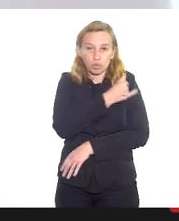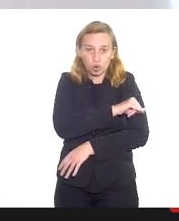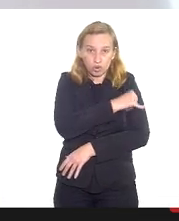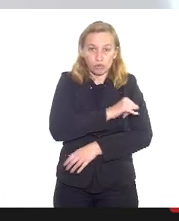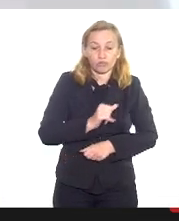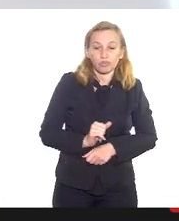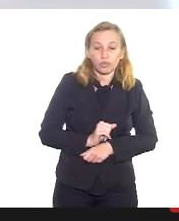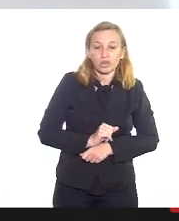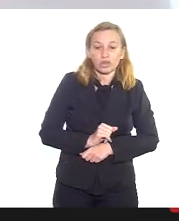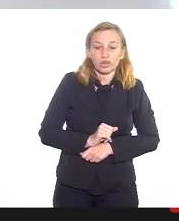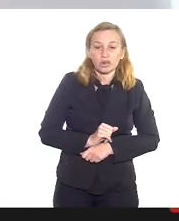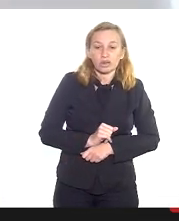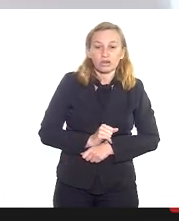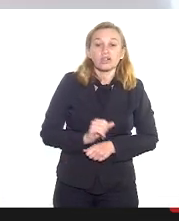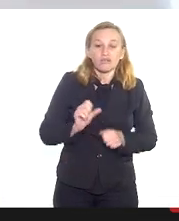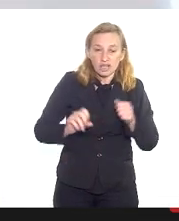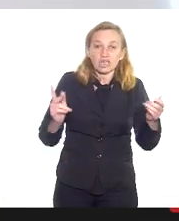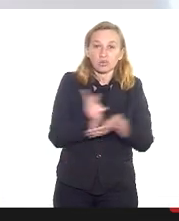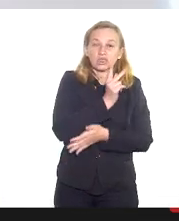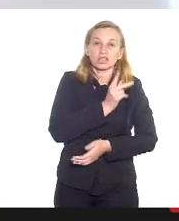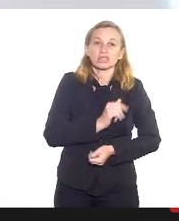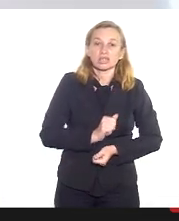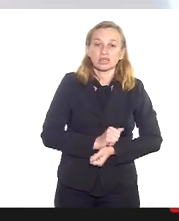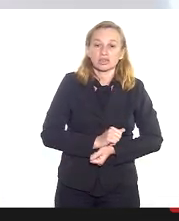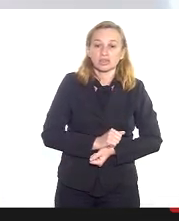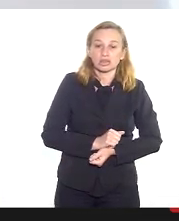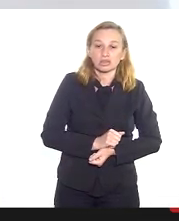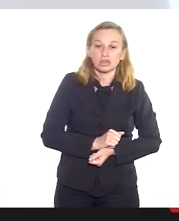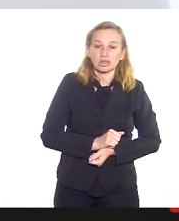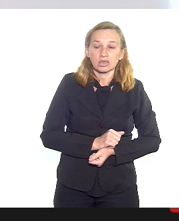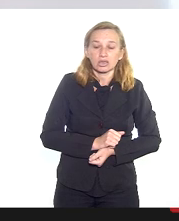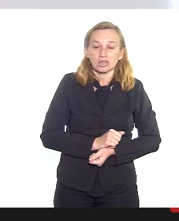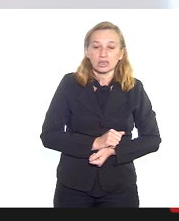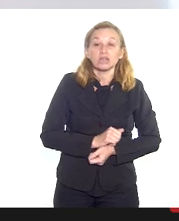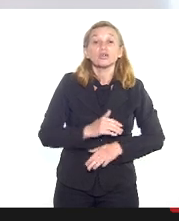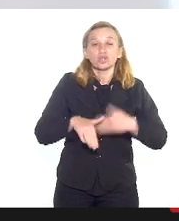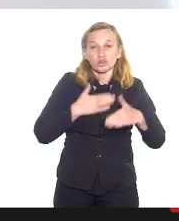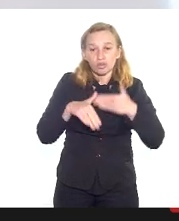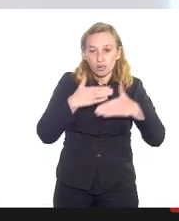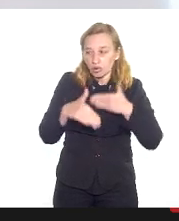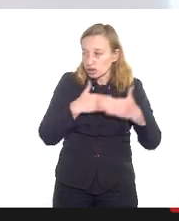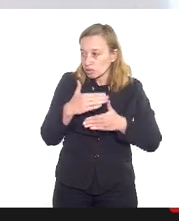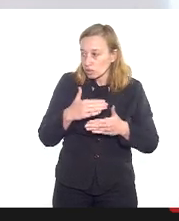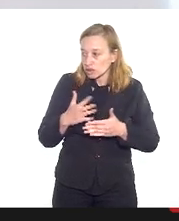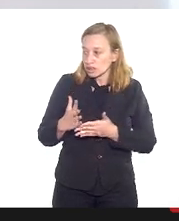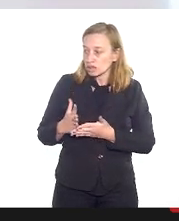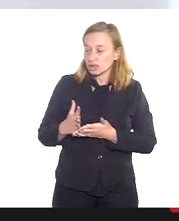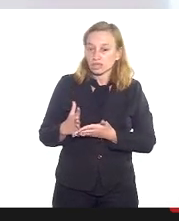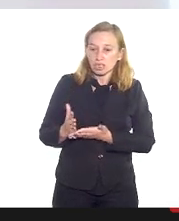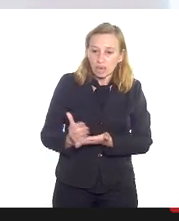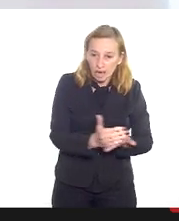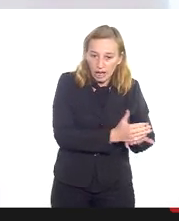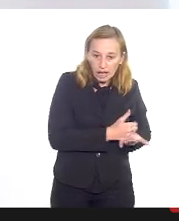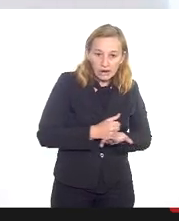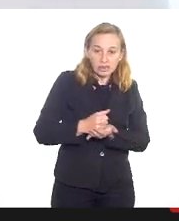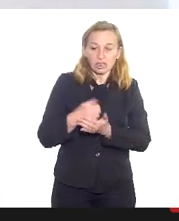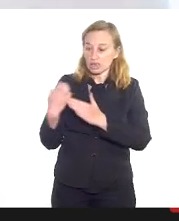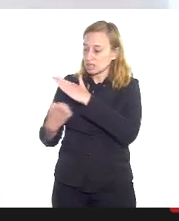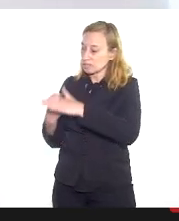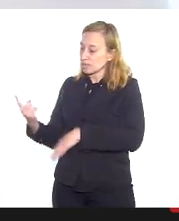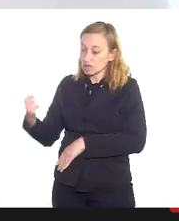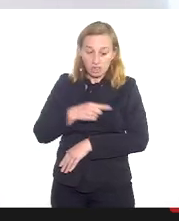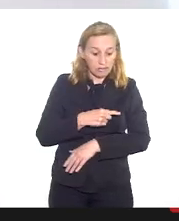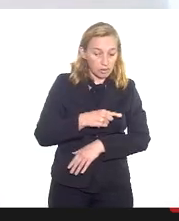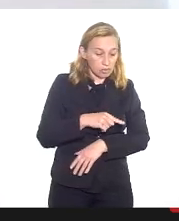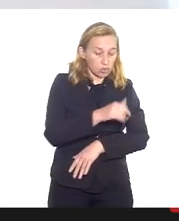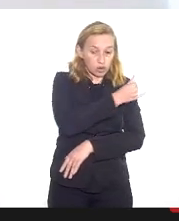né? Fazer acontecer, trazer a recuperação do ativo, trazer o desenvolvimento, trazer a arrecadação, as empresas quererem vir para o Rio de Janeiro, gerar